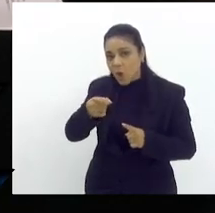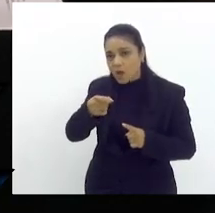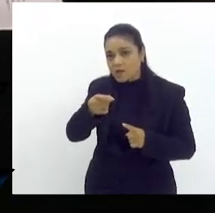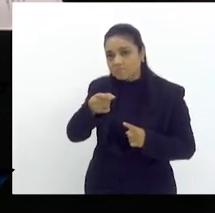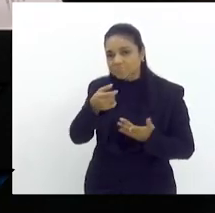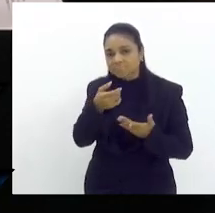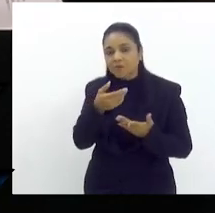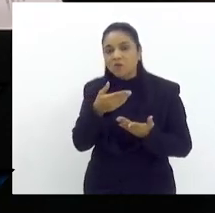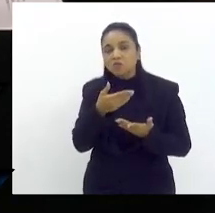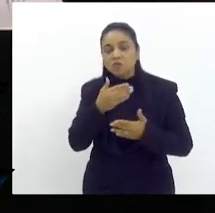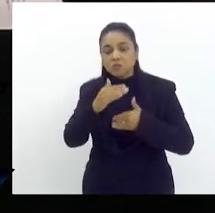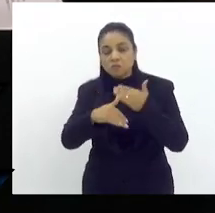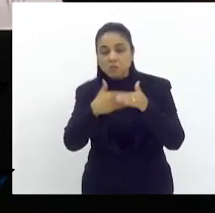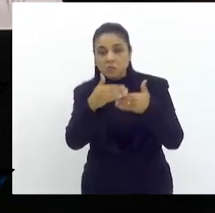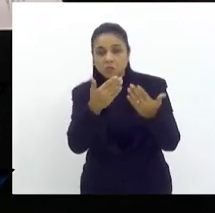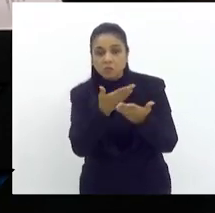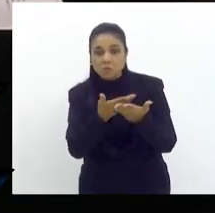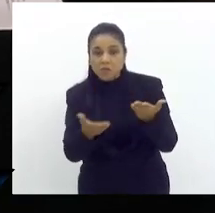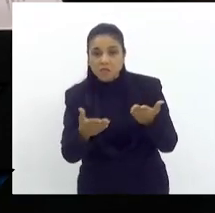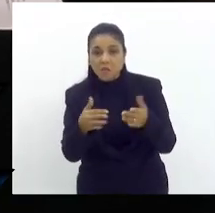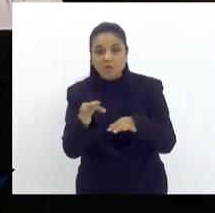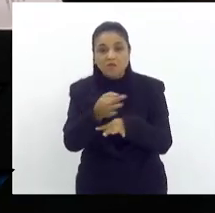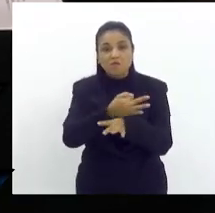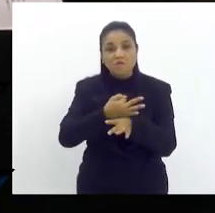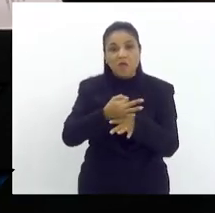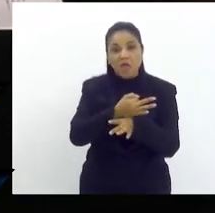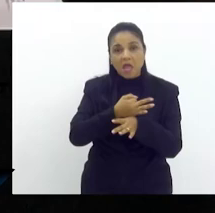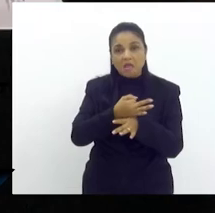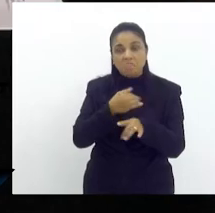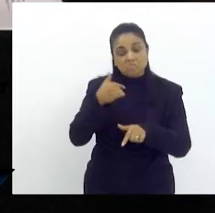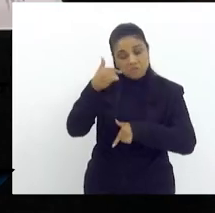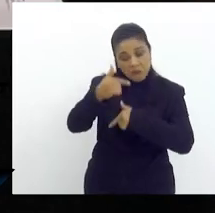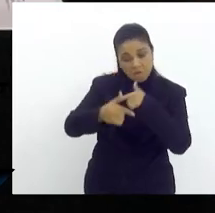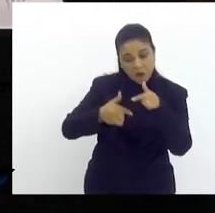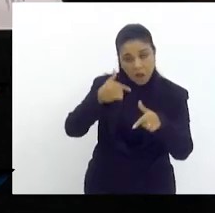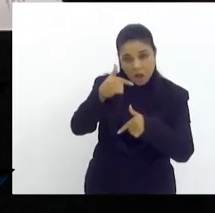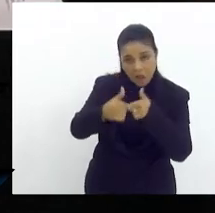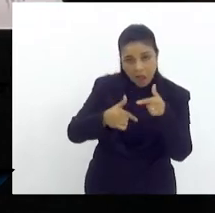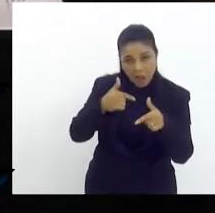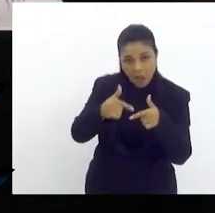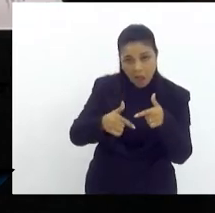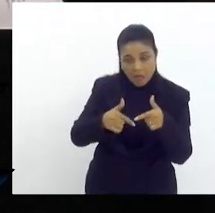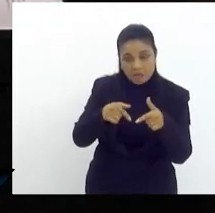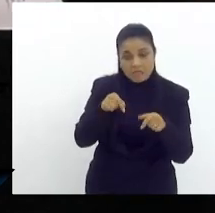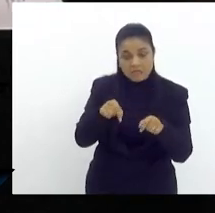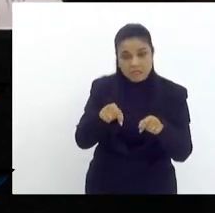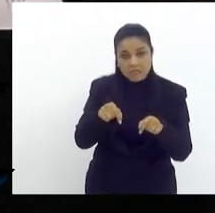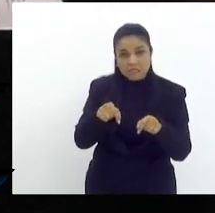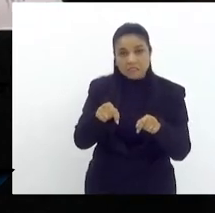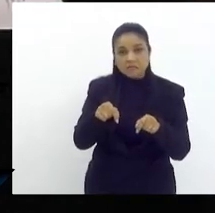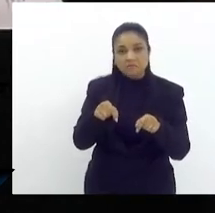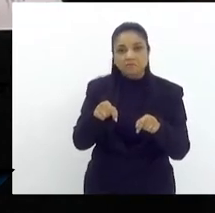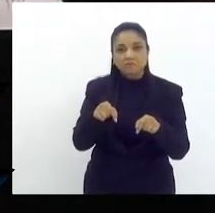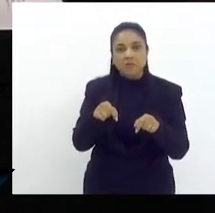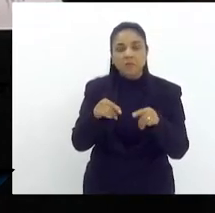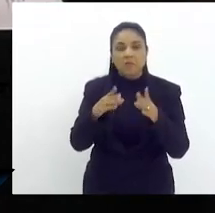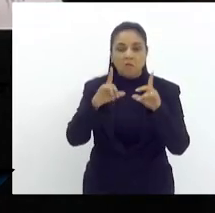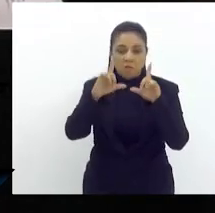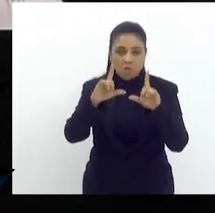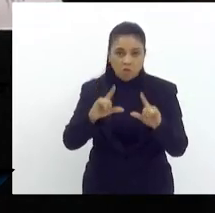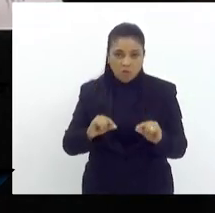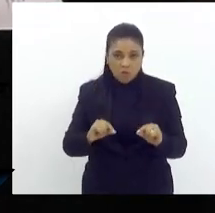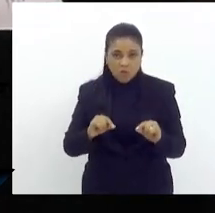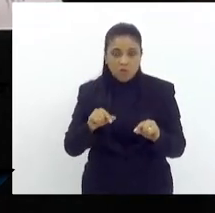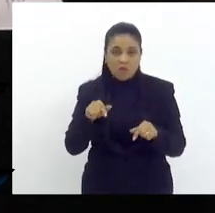se passa férias bora trabalhar porque se o gado morrer o carrapato